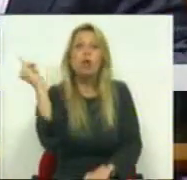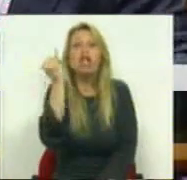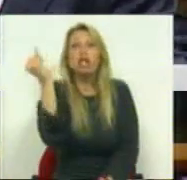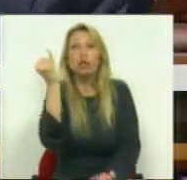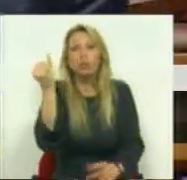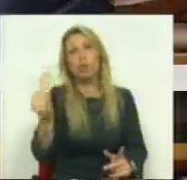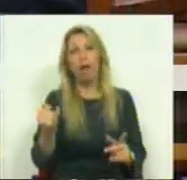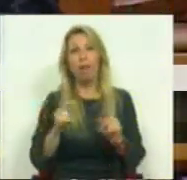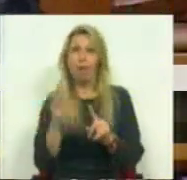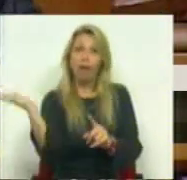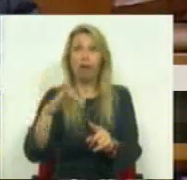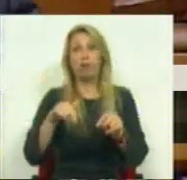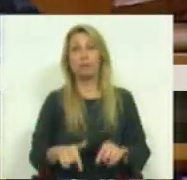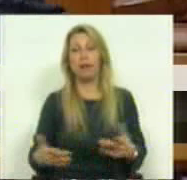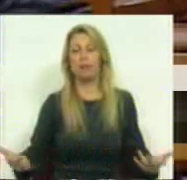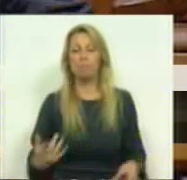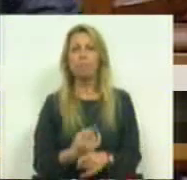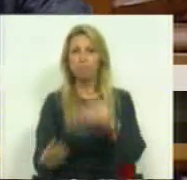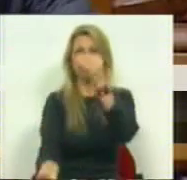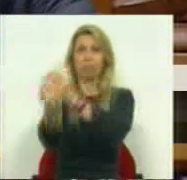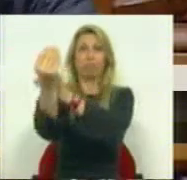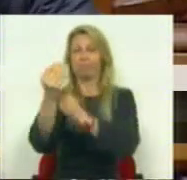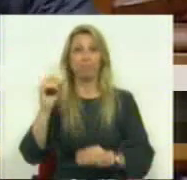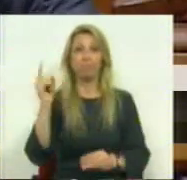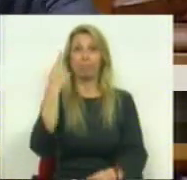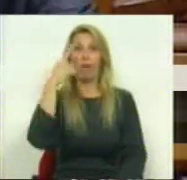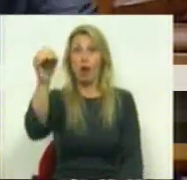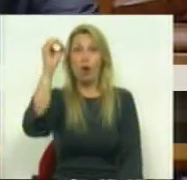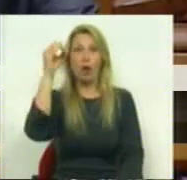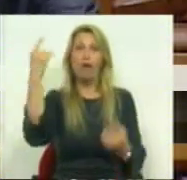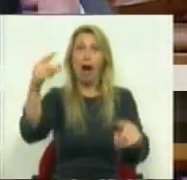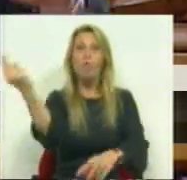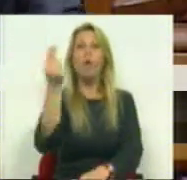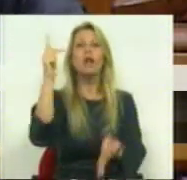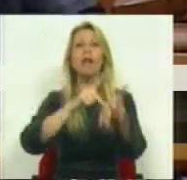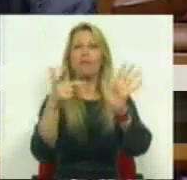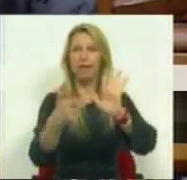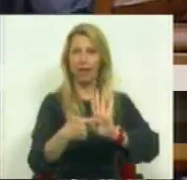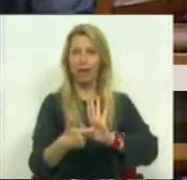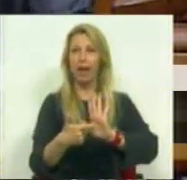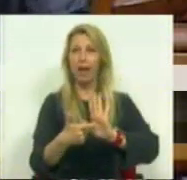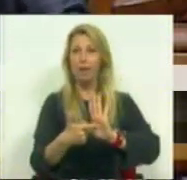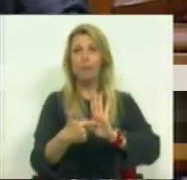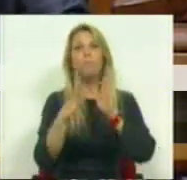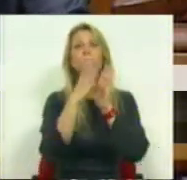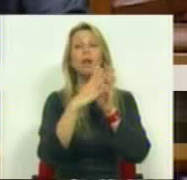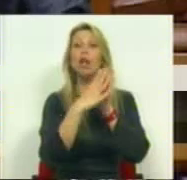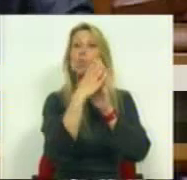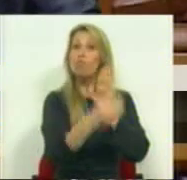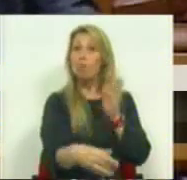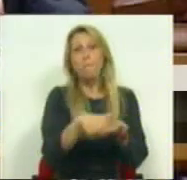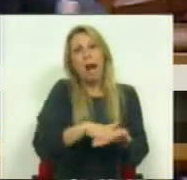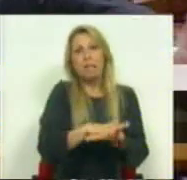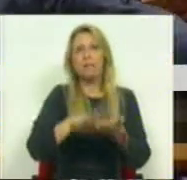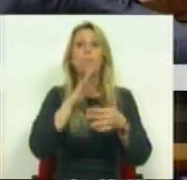não é normal, é absolutamente insólito que haja uma unidade técnica de matriz parlamentar,